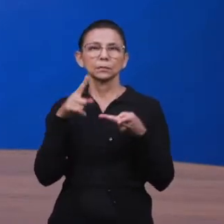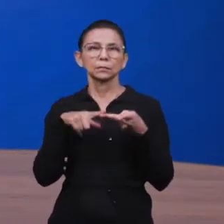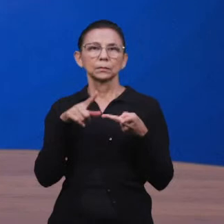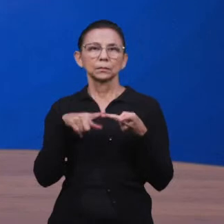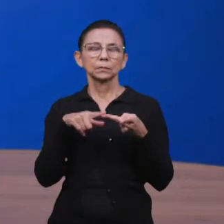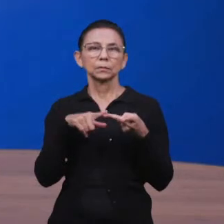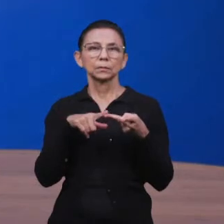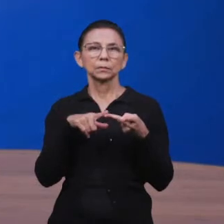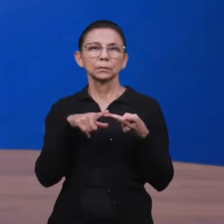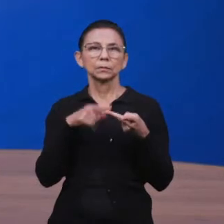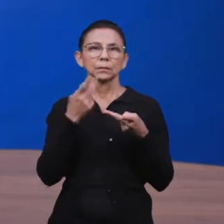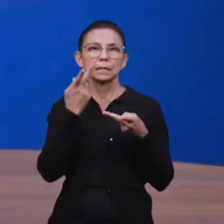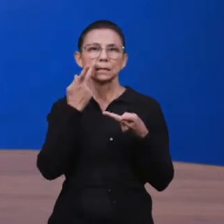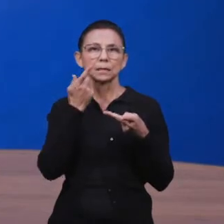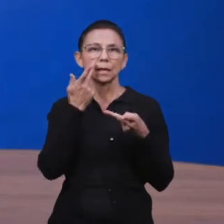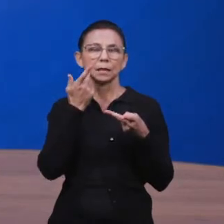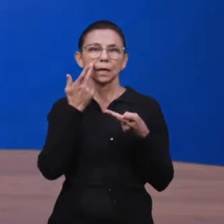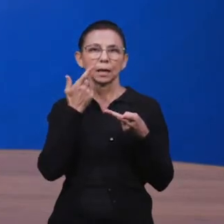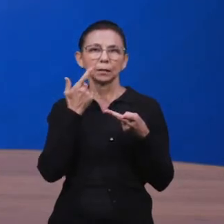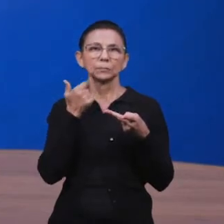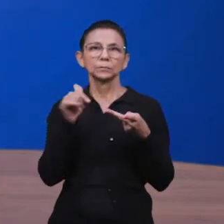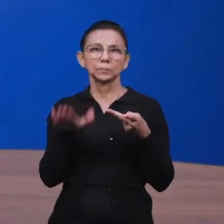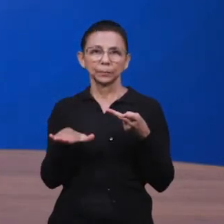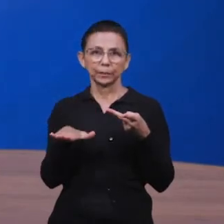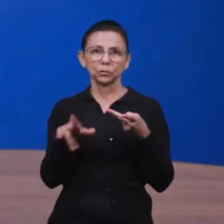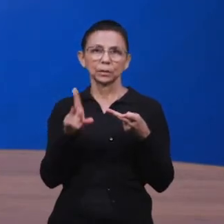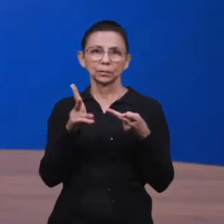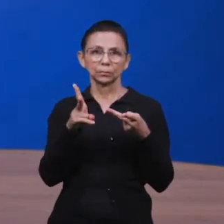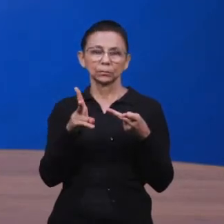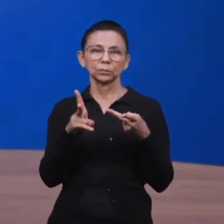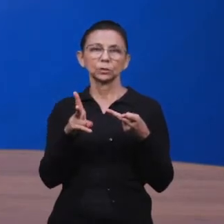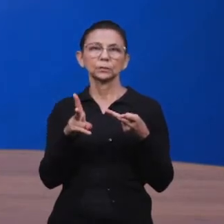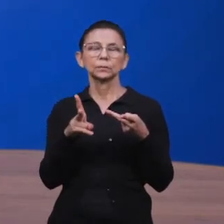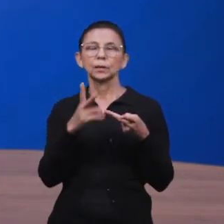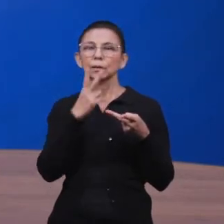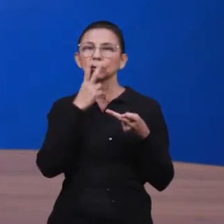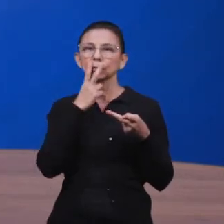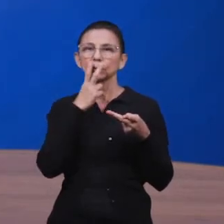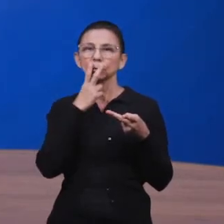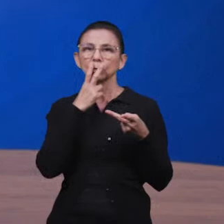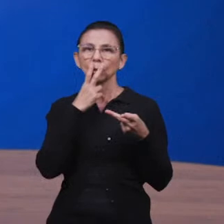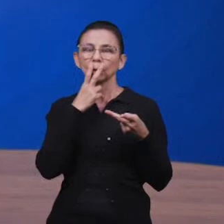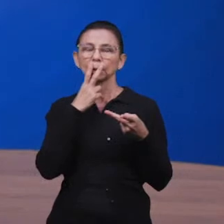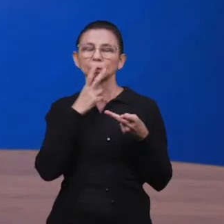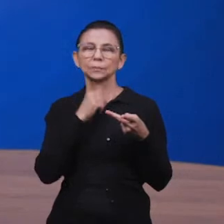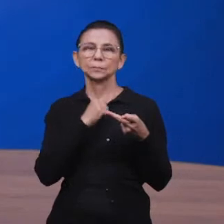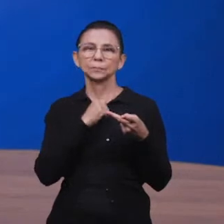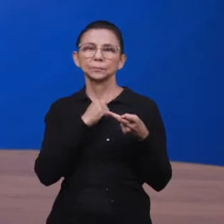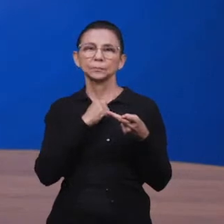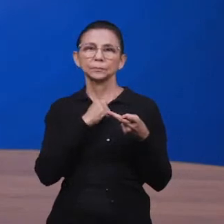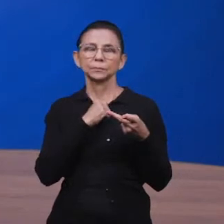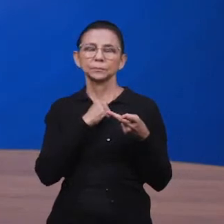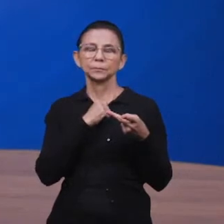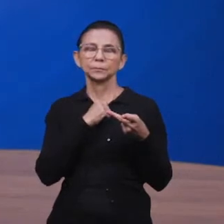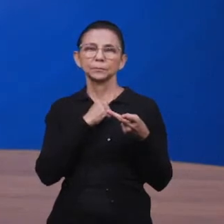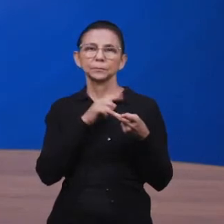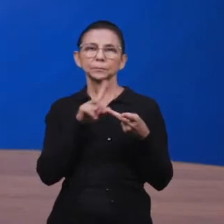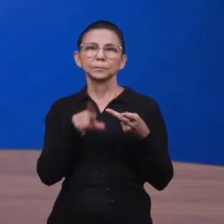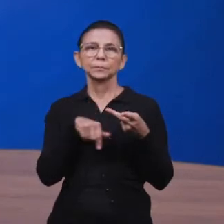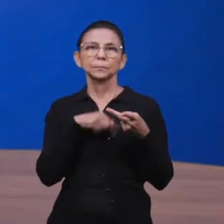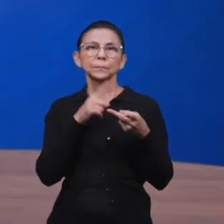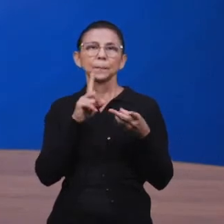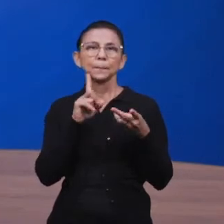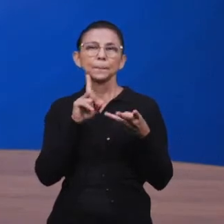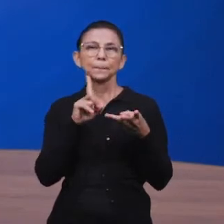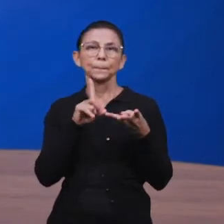no estado do Ceará, também da classe de intermediários, a Evelyn Vitória, ela é da classe intermediária da igreja de Juazeiro do